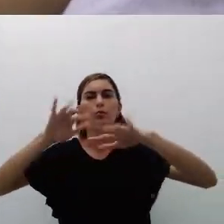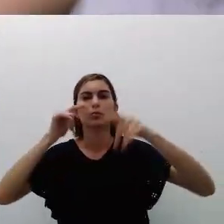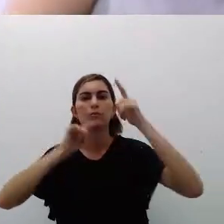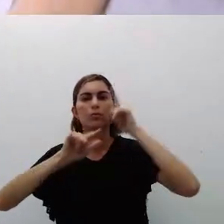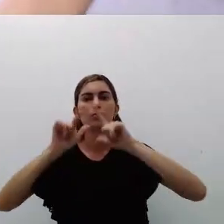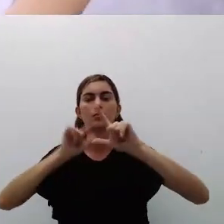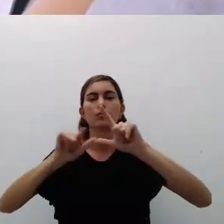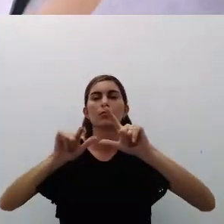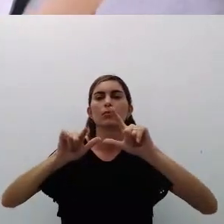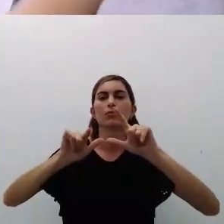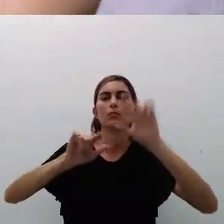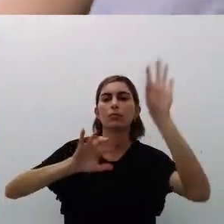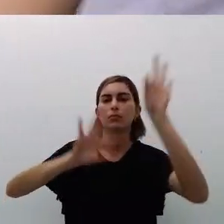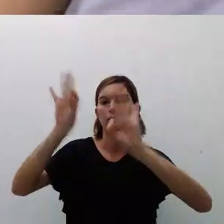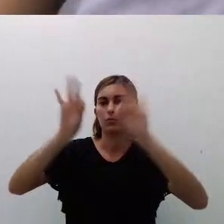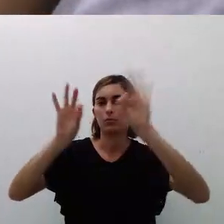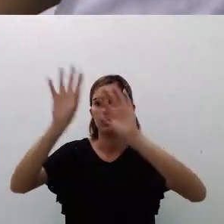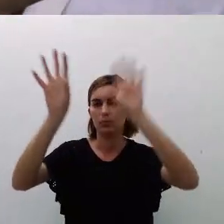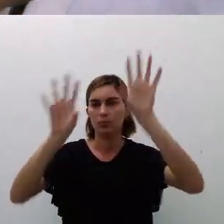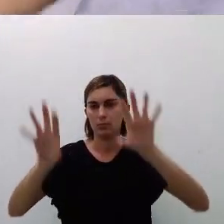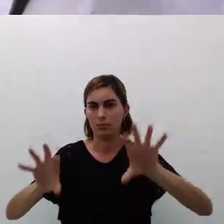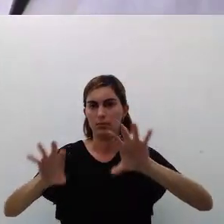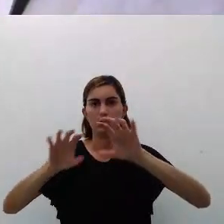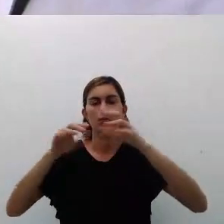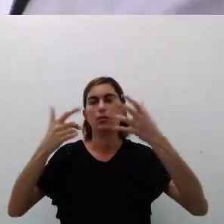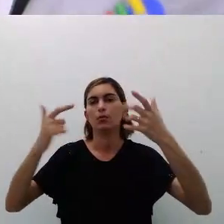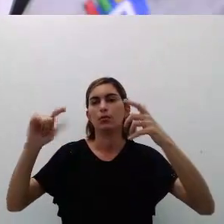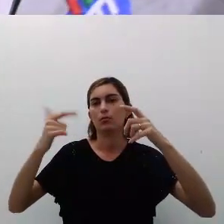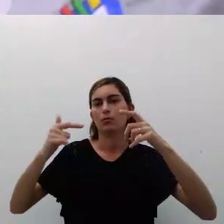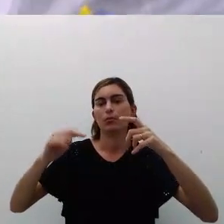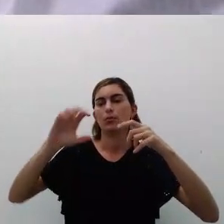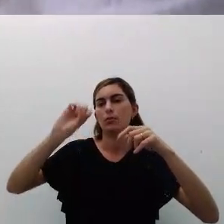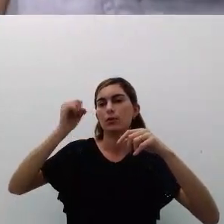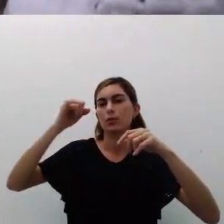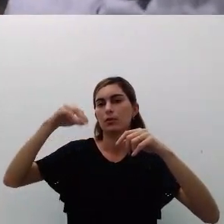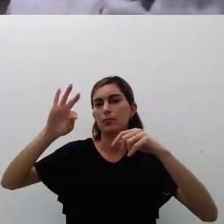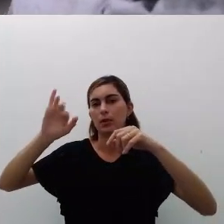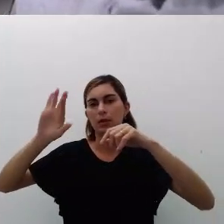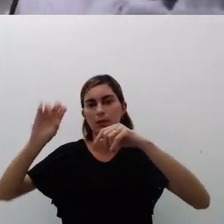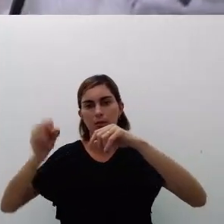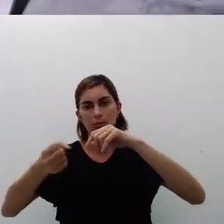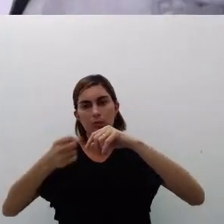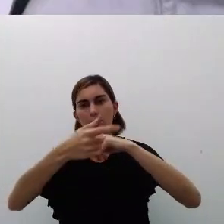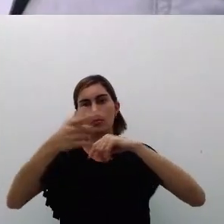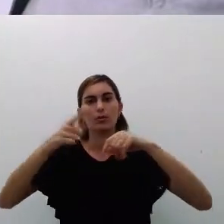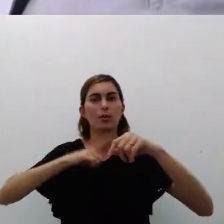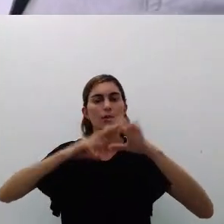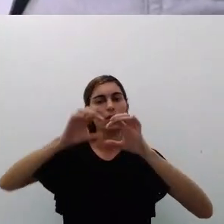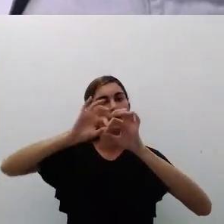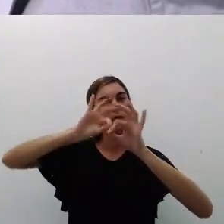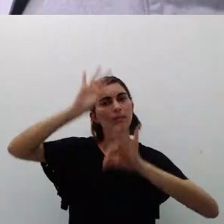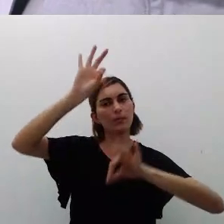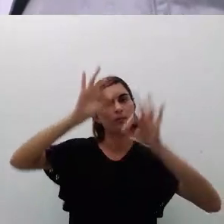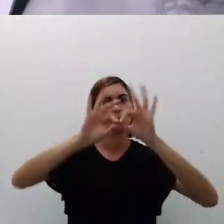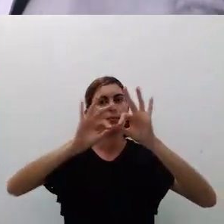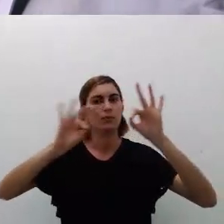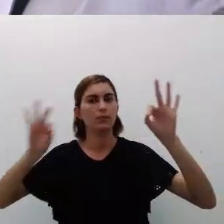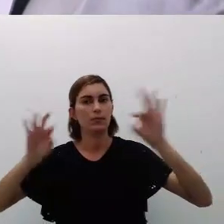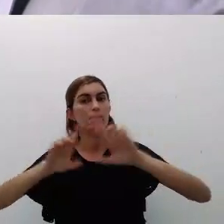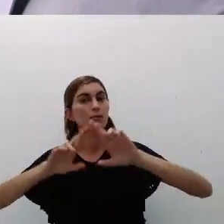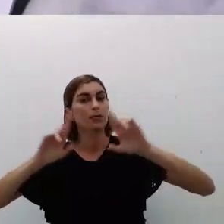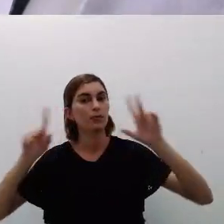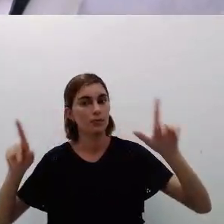não estão simétricos, então eles têm uma escala de distribuição diferente. Ela tanto se encaixa, né,